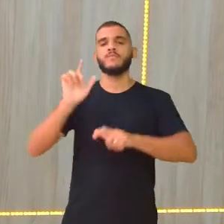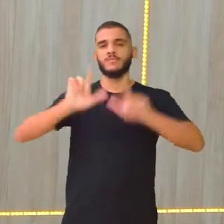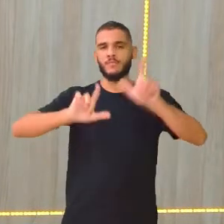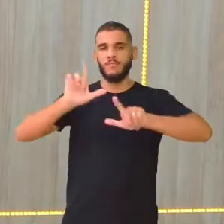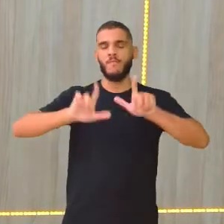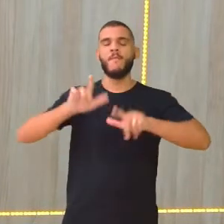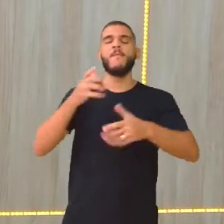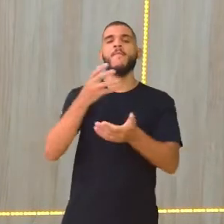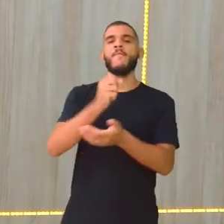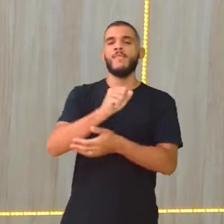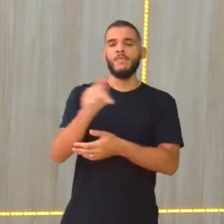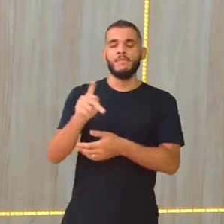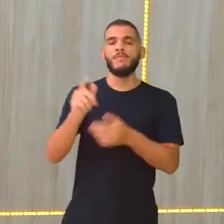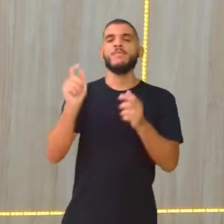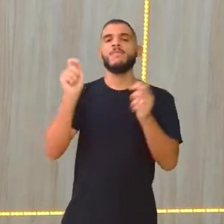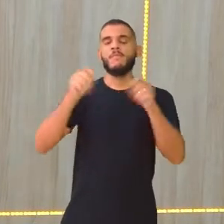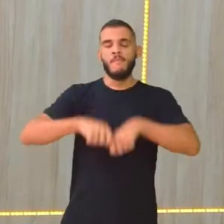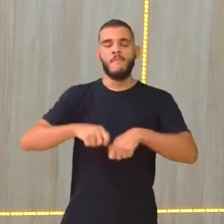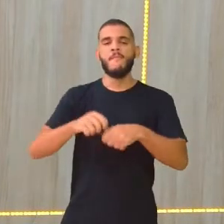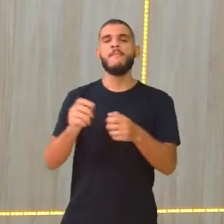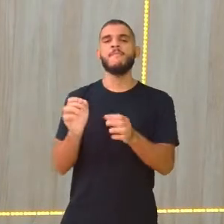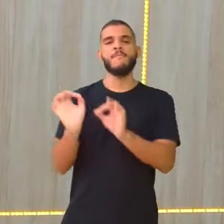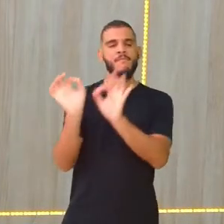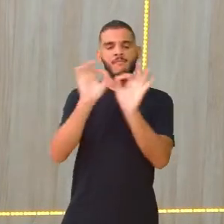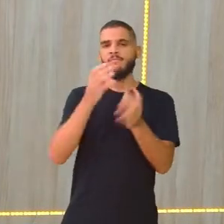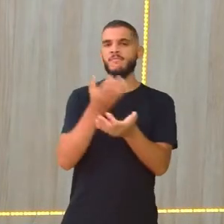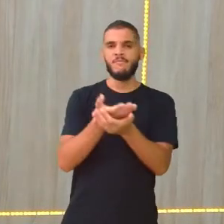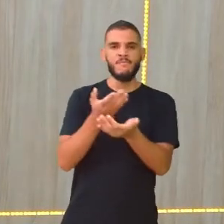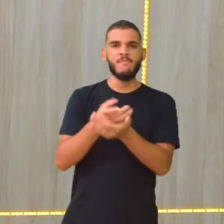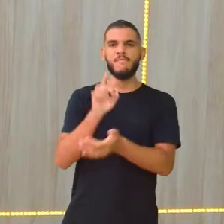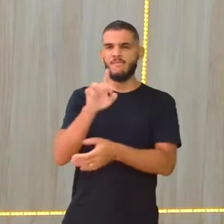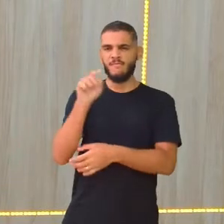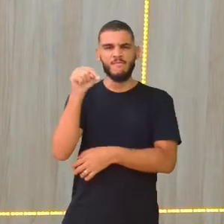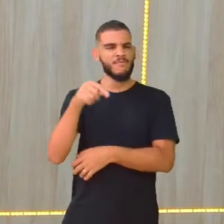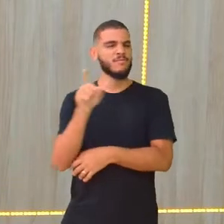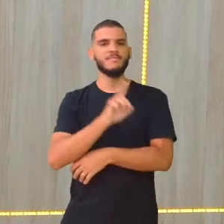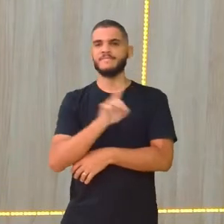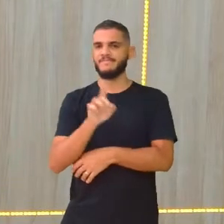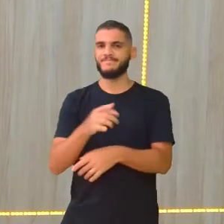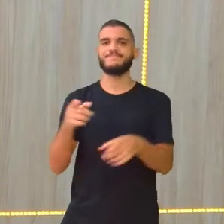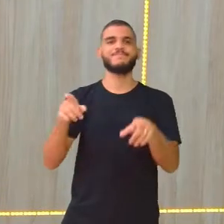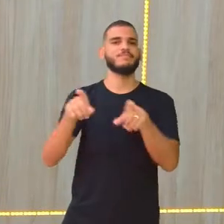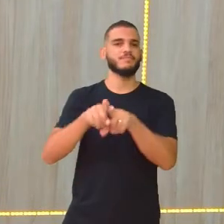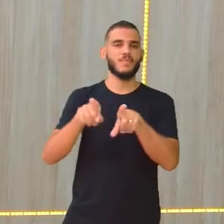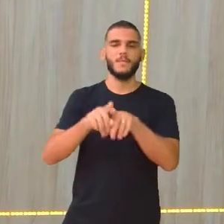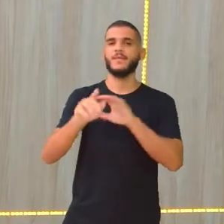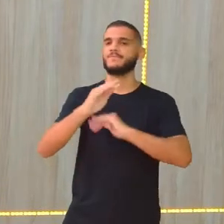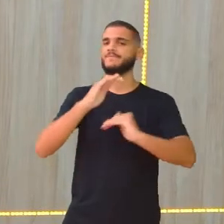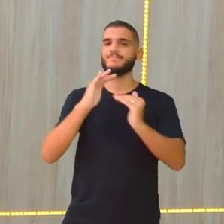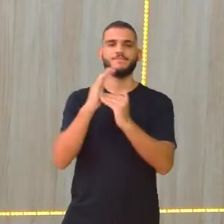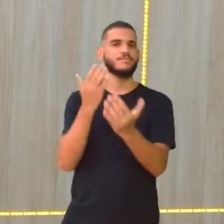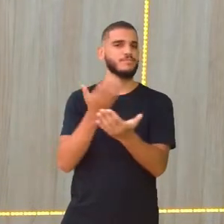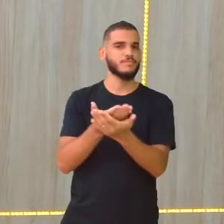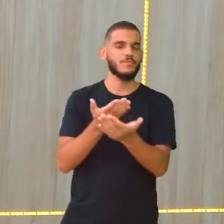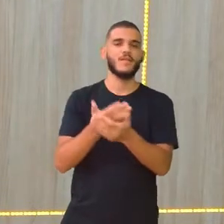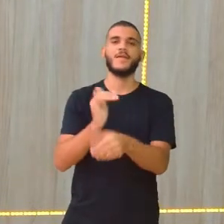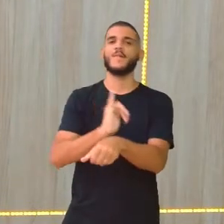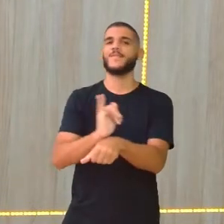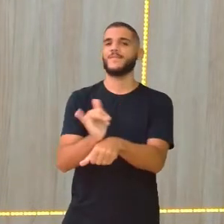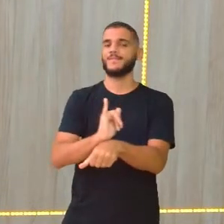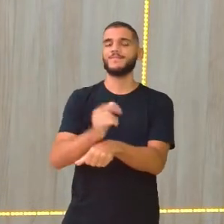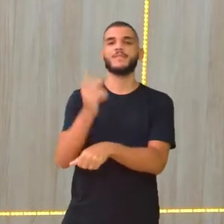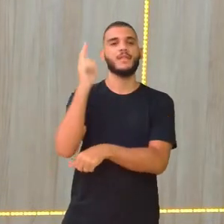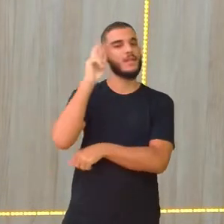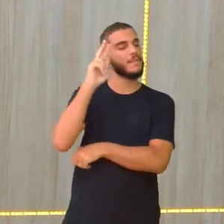aplicativo, vocês podem rever essa aula, não só essa, como todas as nossas aulas. Aí a questão no YouTube, gente. Lembrando que no